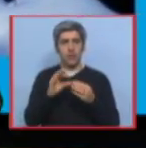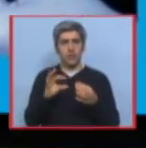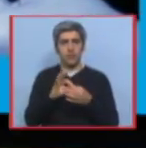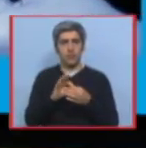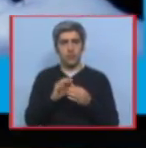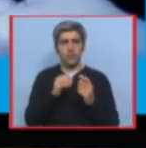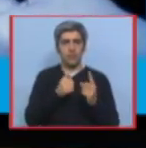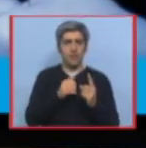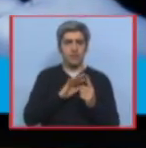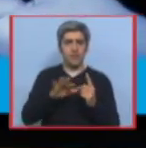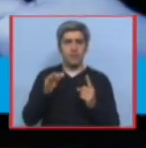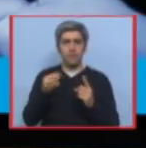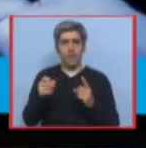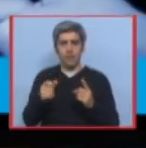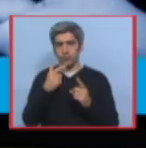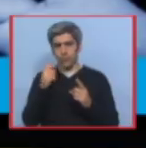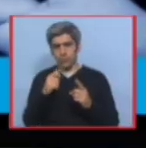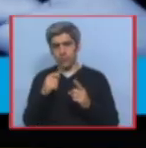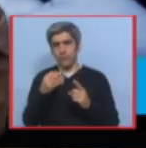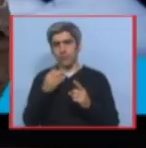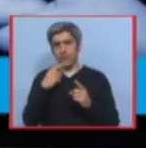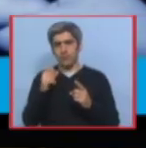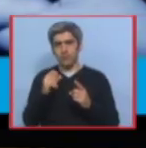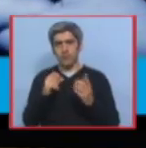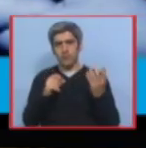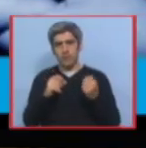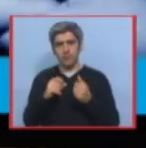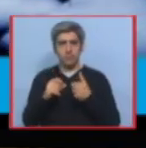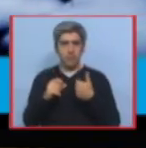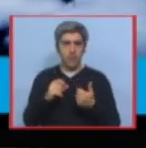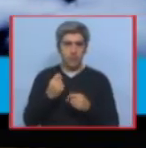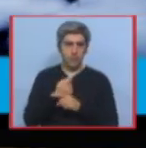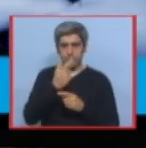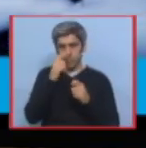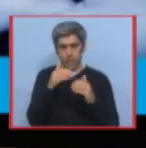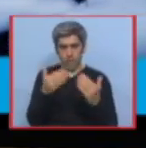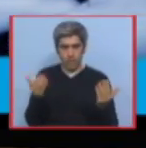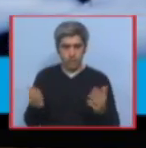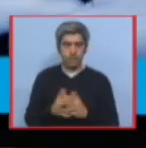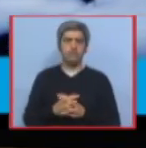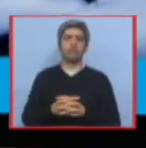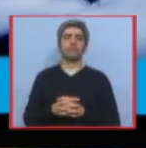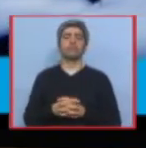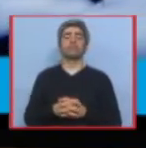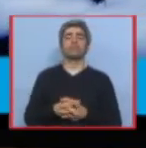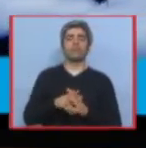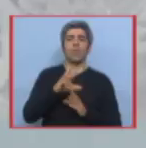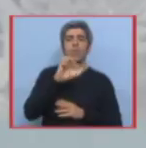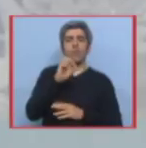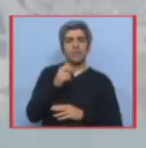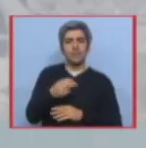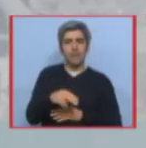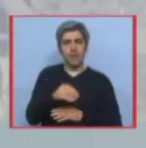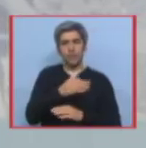há bem sem paz e também não há verdadeira paz que não traga o bem às pessoas. E nestes 8 séculos, que projetos